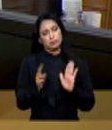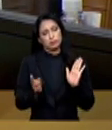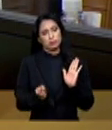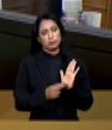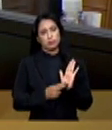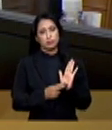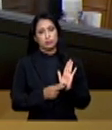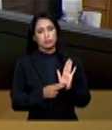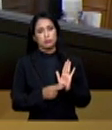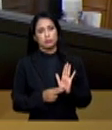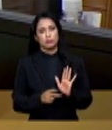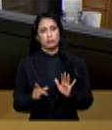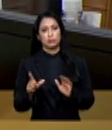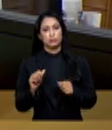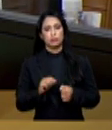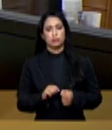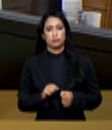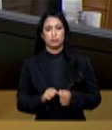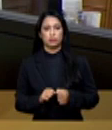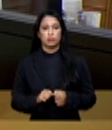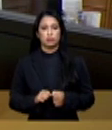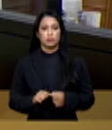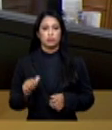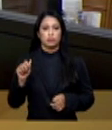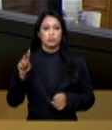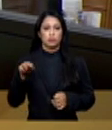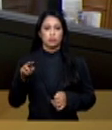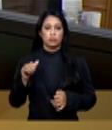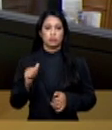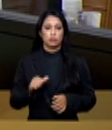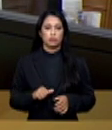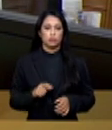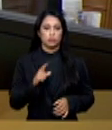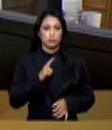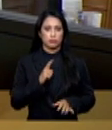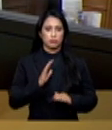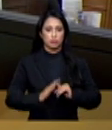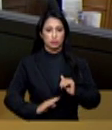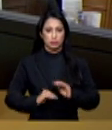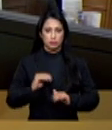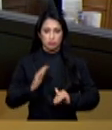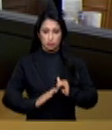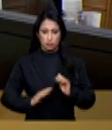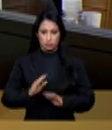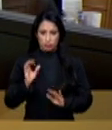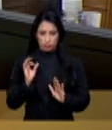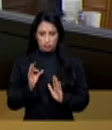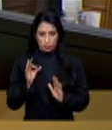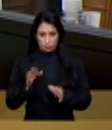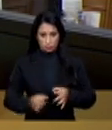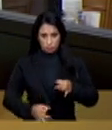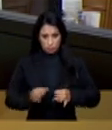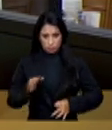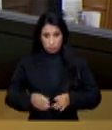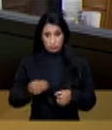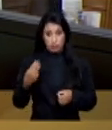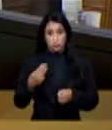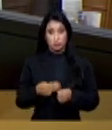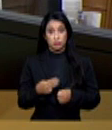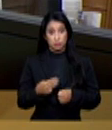normativas expedidas pela agência Federal venham exaurir a competência do município ou as